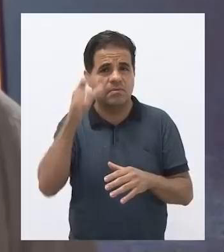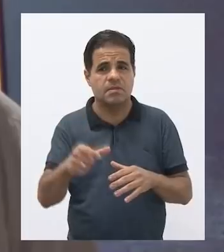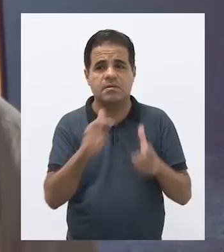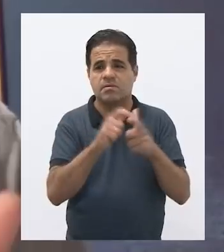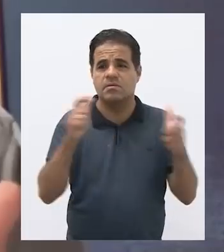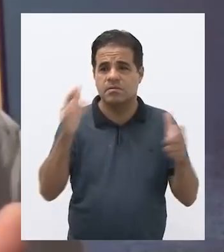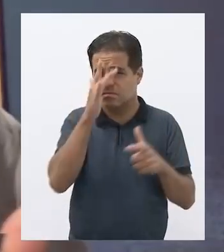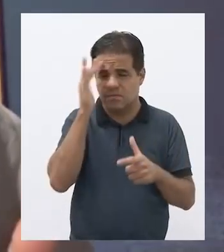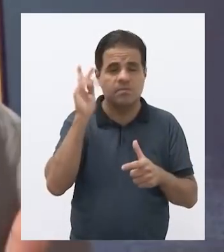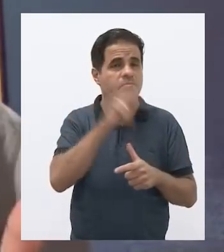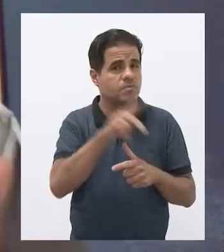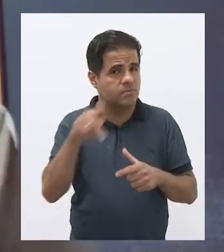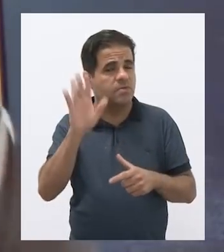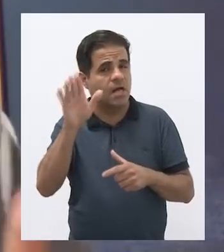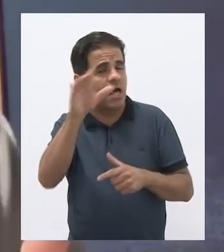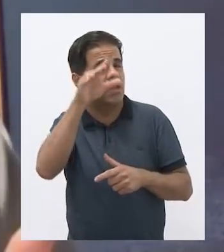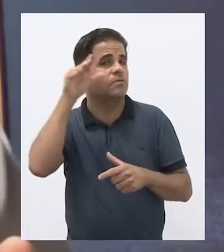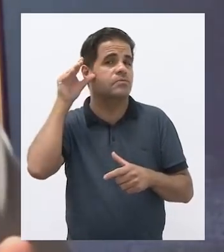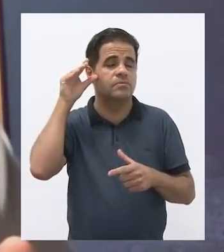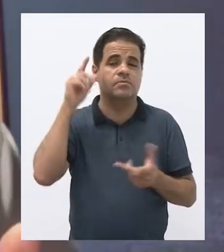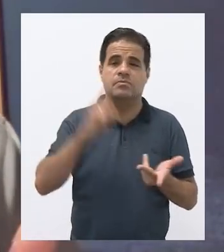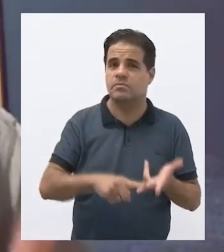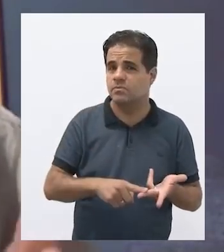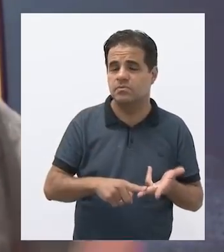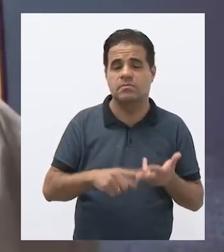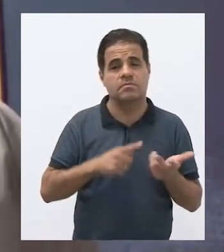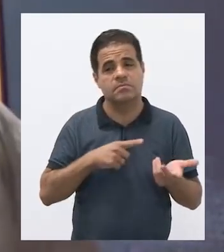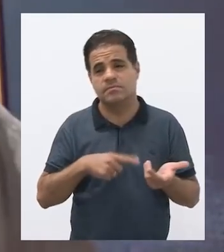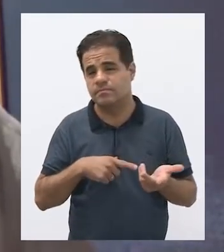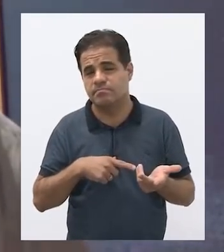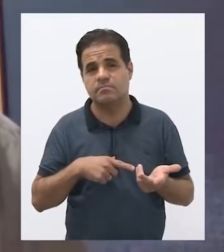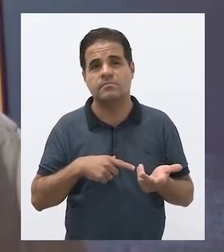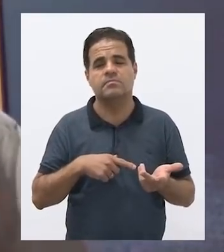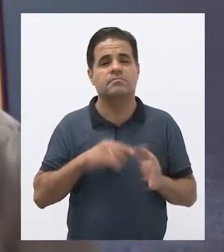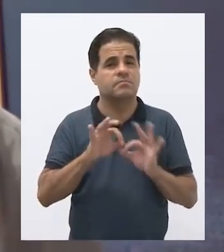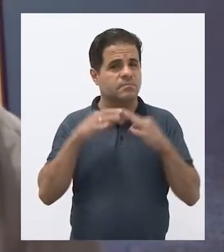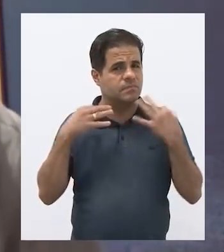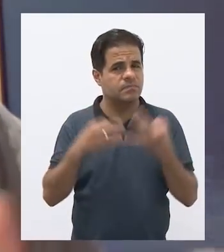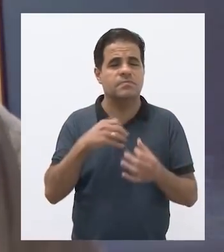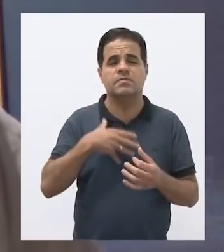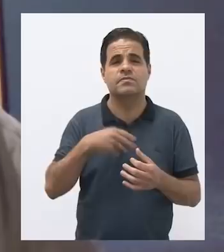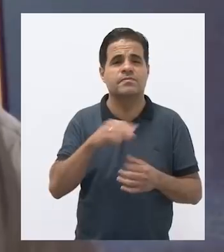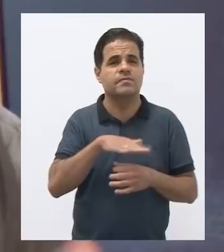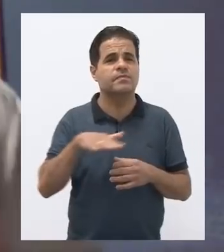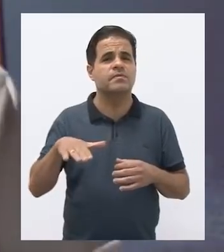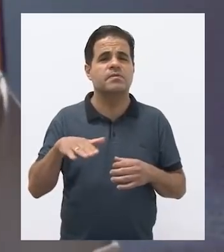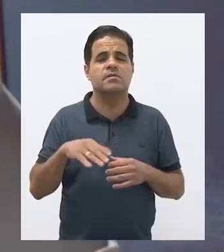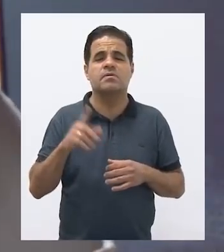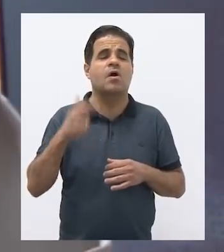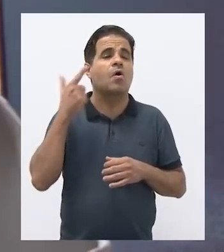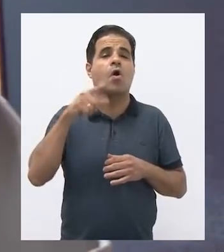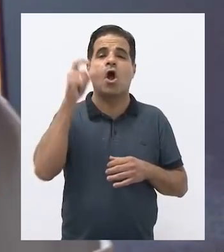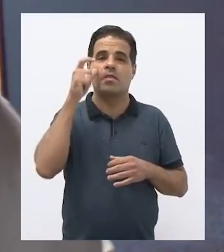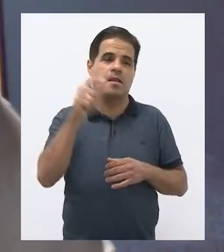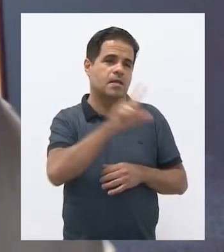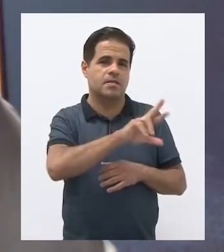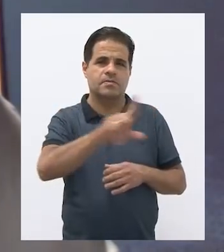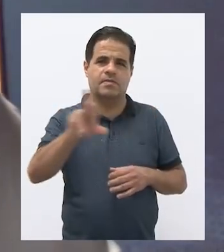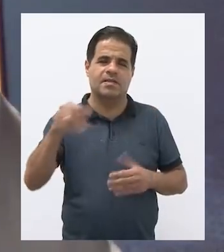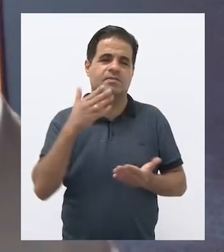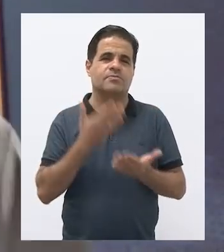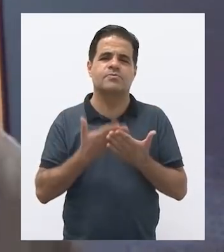maior parte dos professores, que já são adultos, têm família, têm filhos, sei lá, são outros do que os